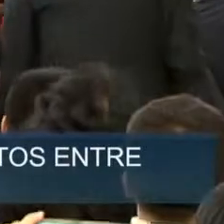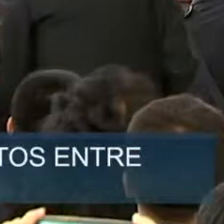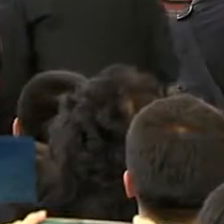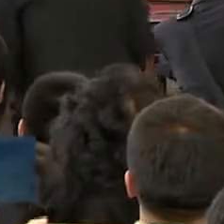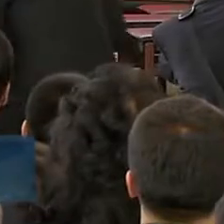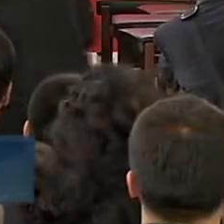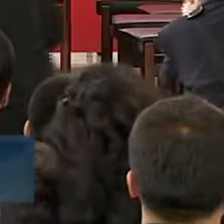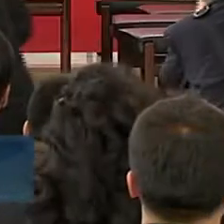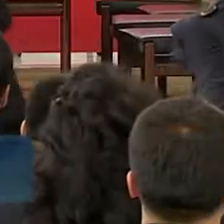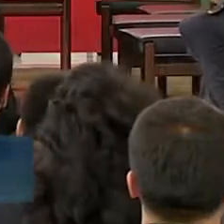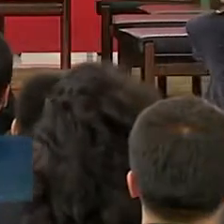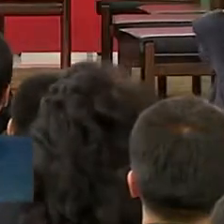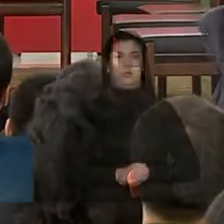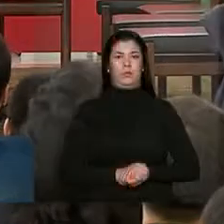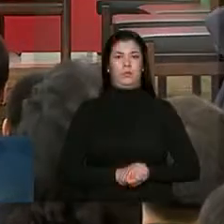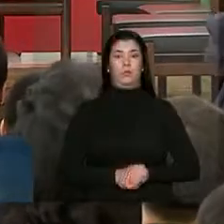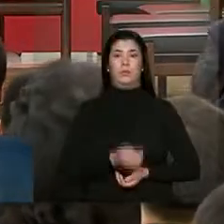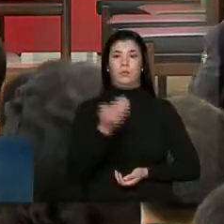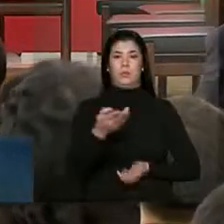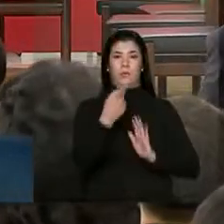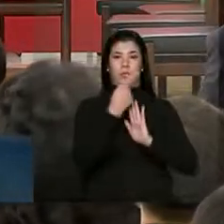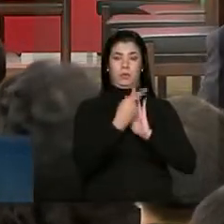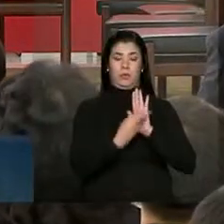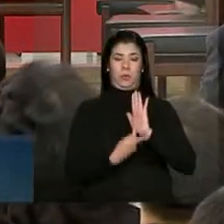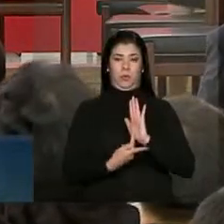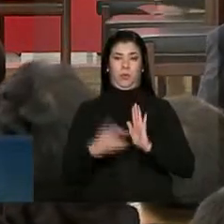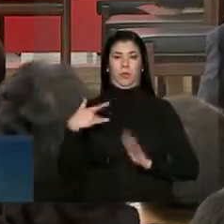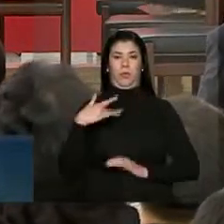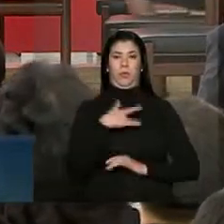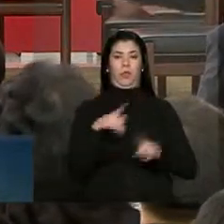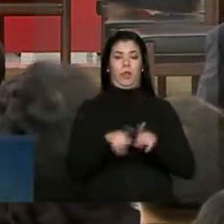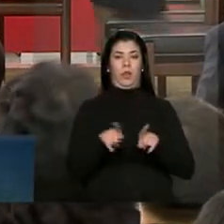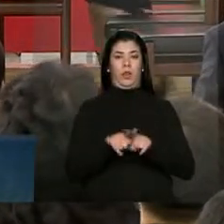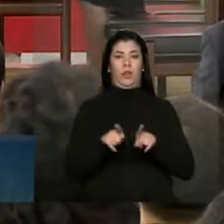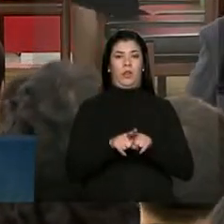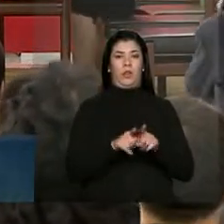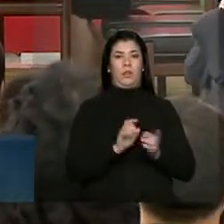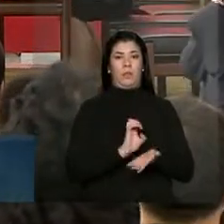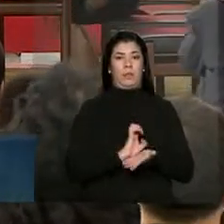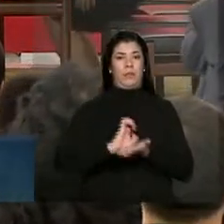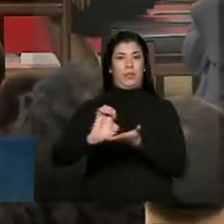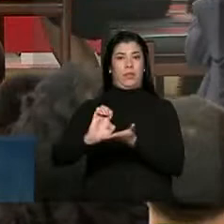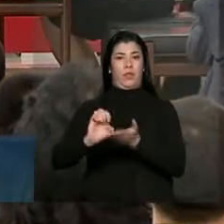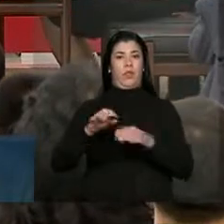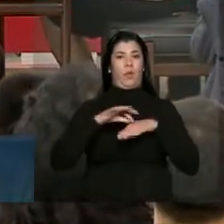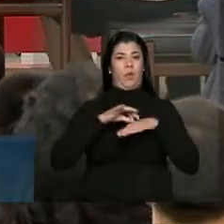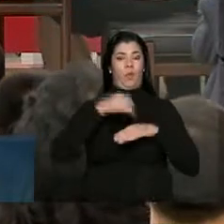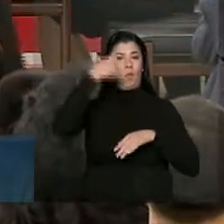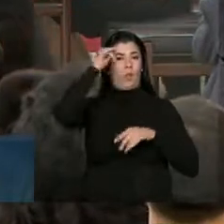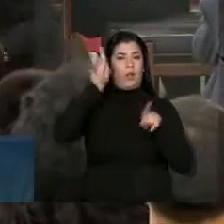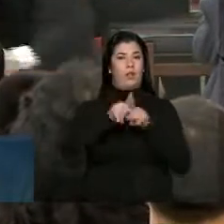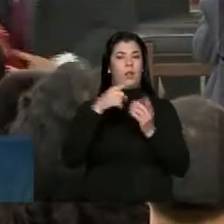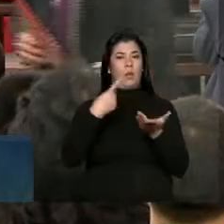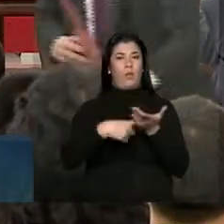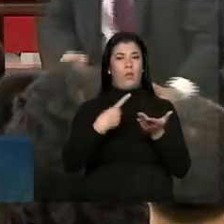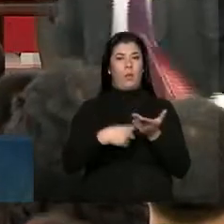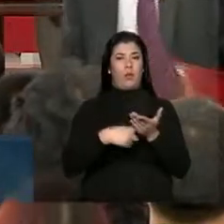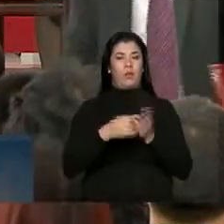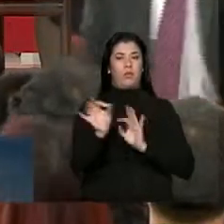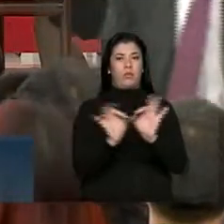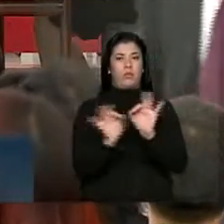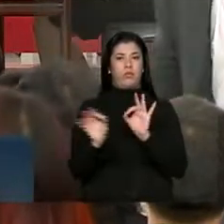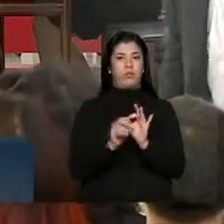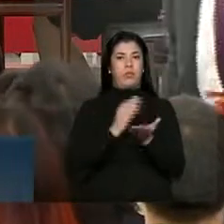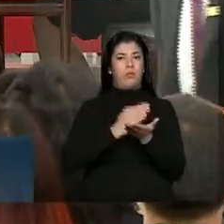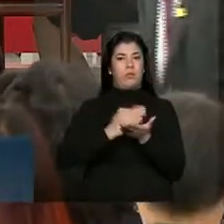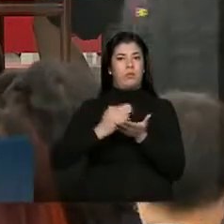Protocolo de requisito de saúde e quarentena sobre a exportação de carne bovina do Brasil à China. Acordo quadro de financiamento